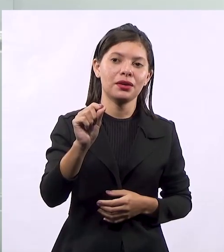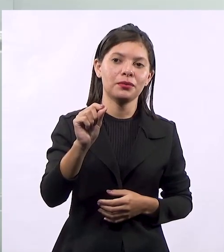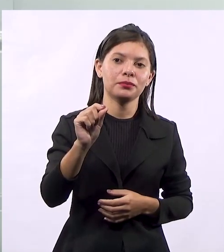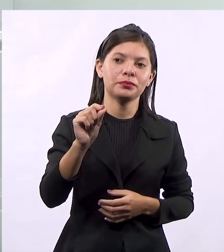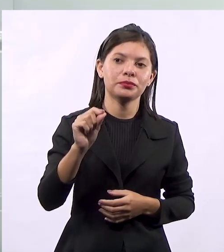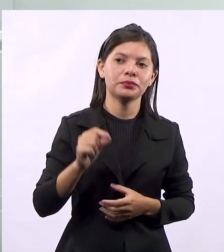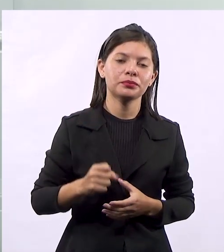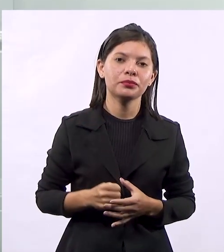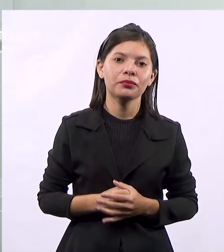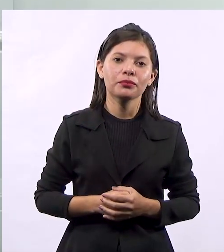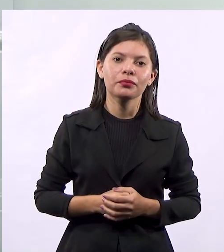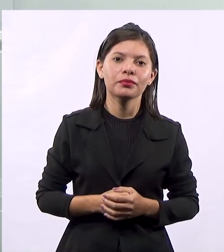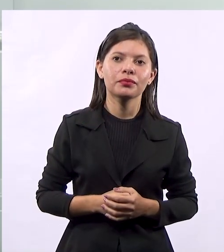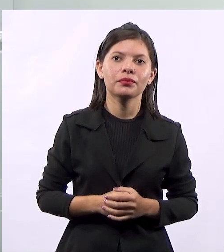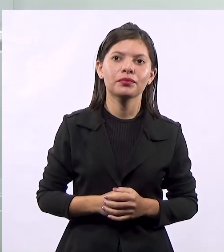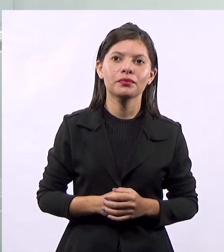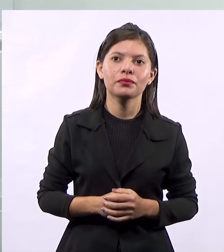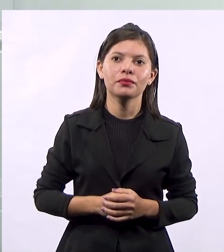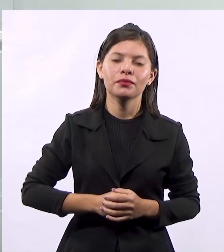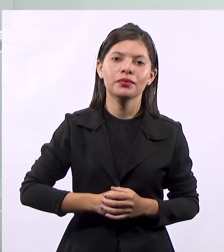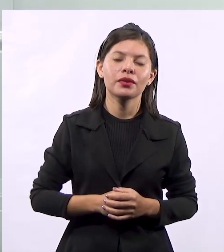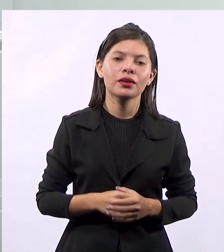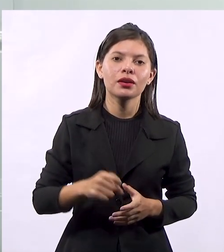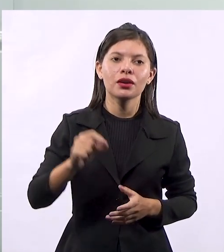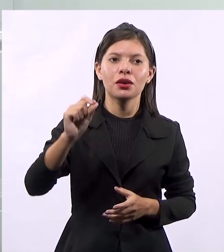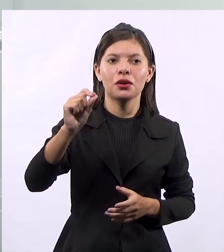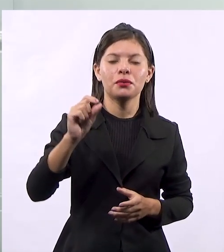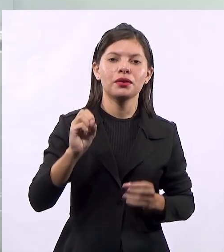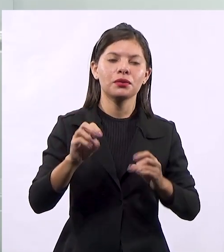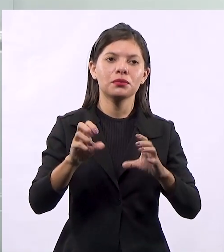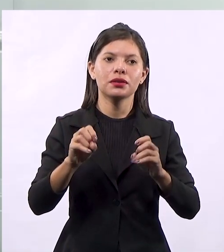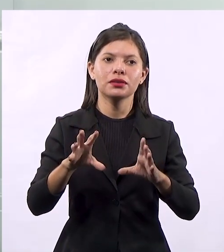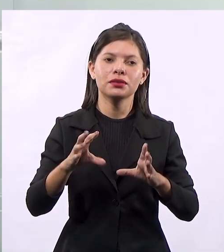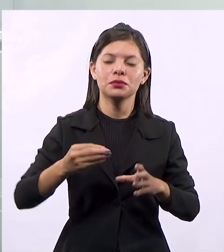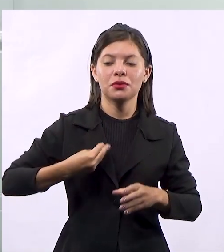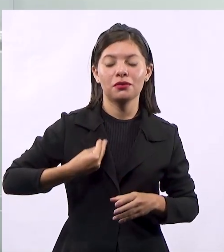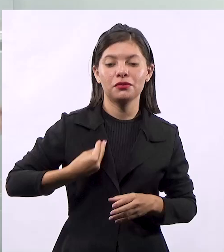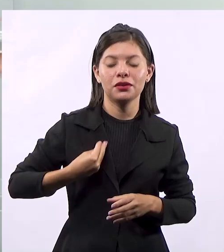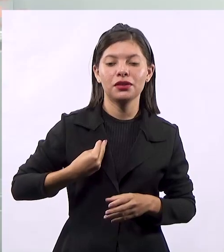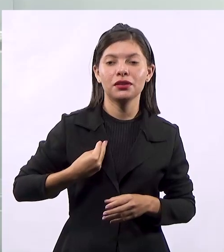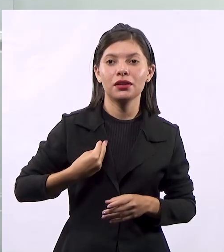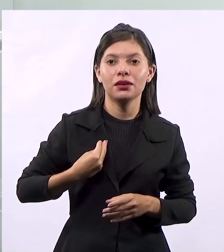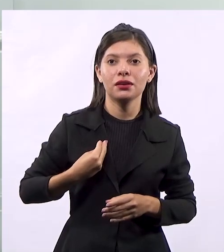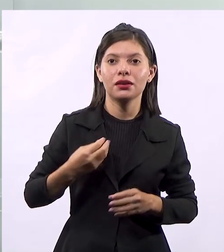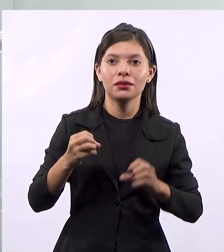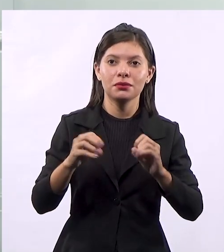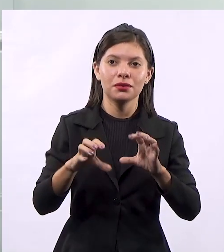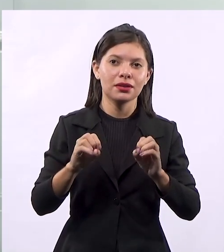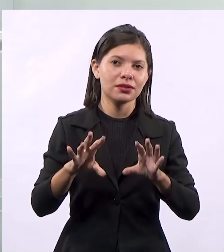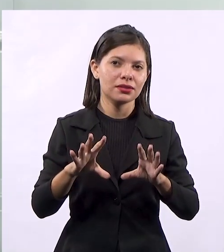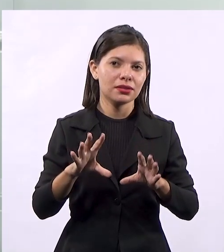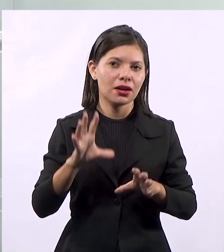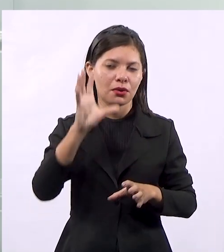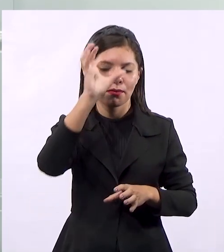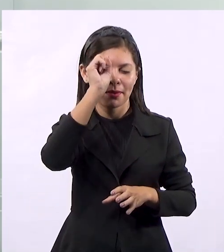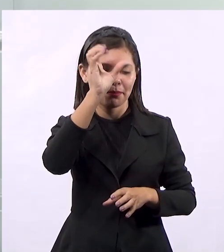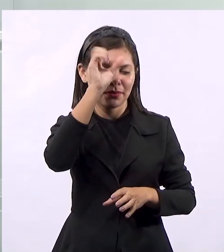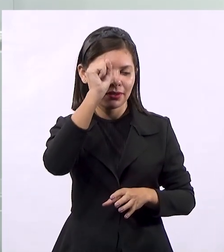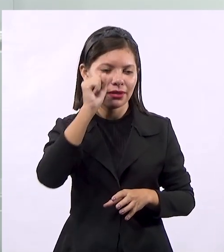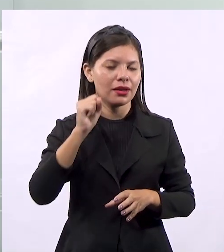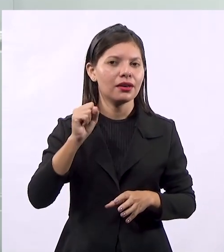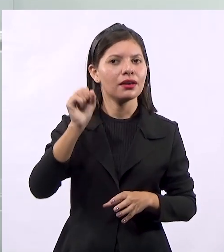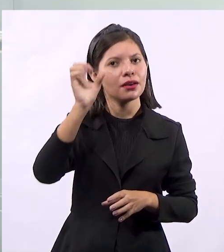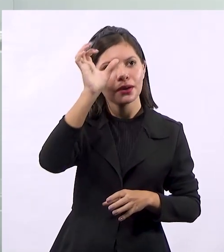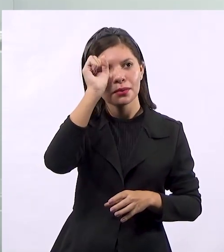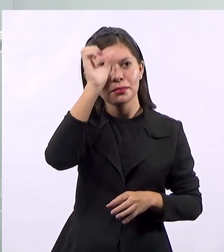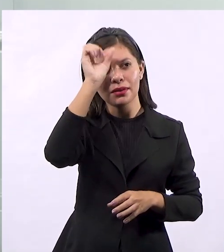da aprendizagem ao longo da vida. A ideia que está por trás, subliminar nesse princípio de